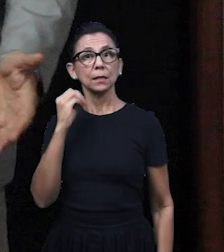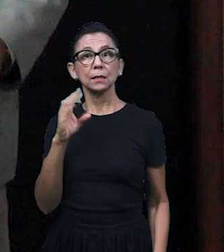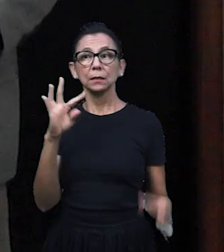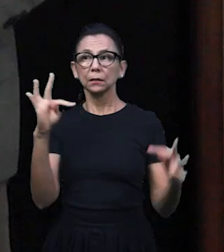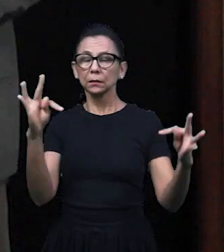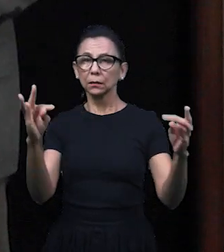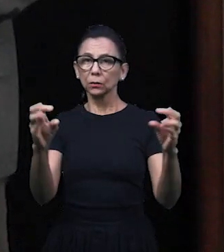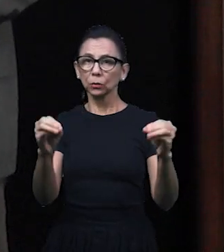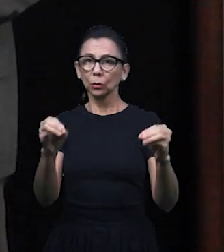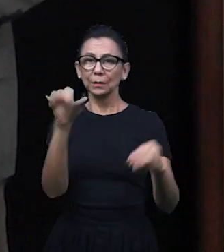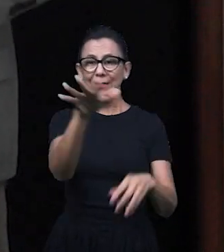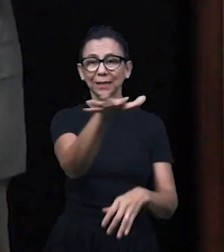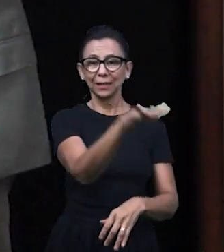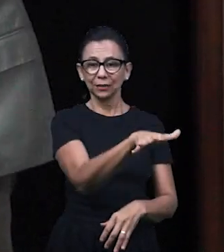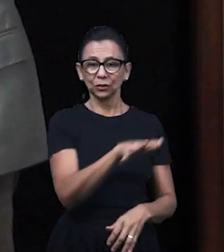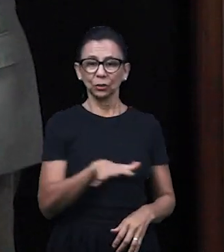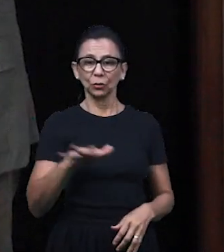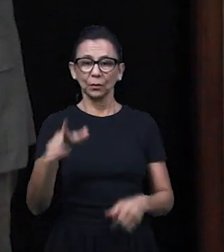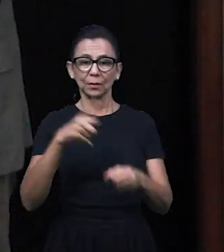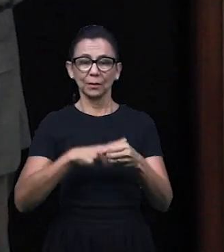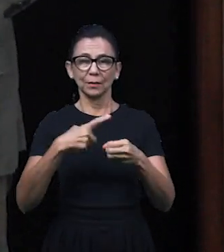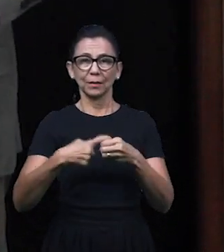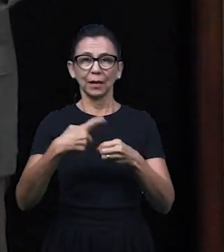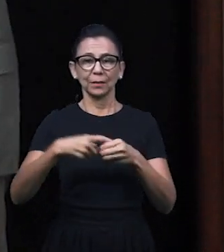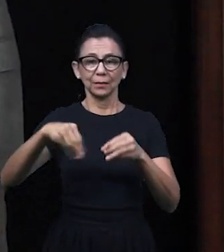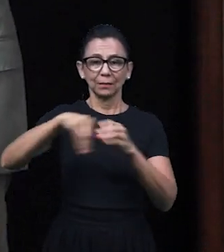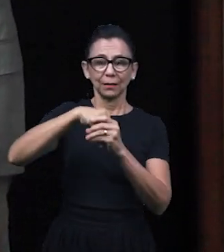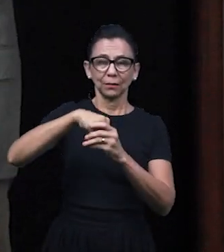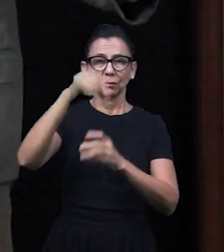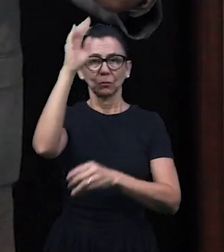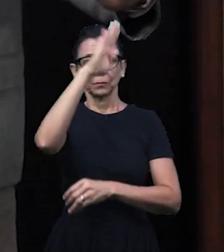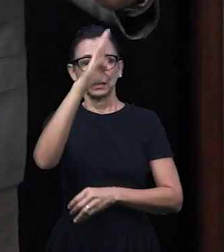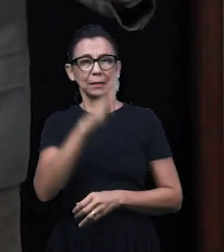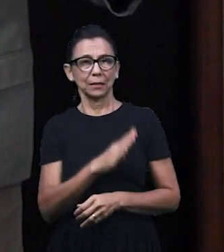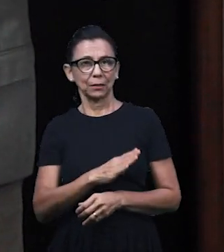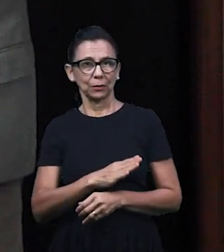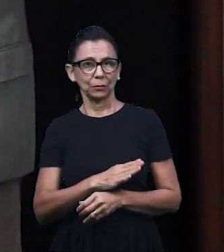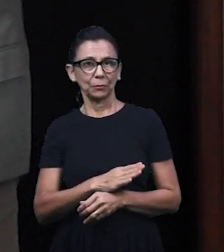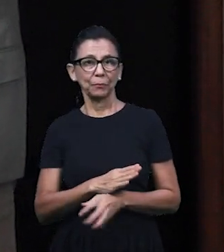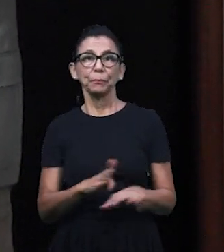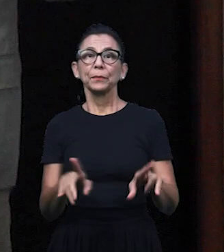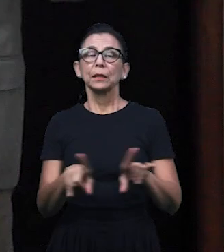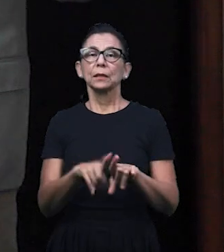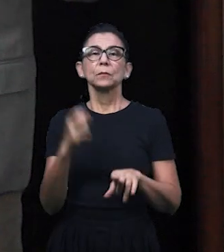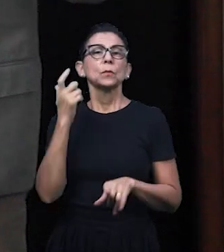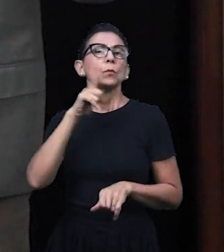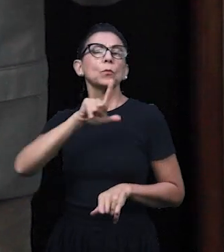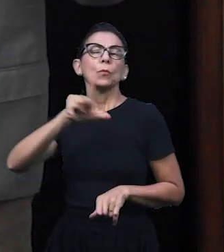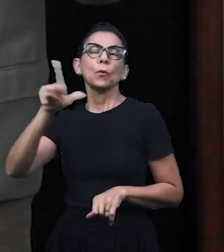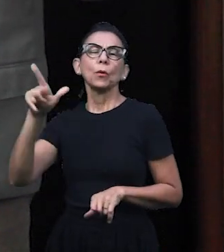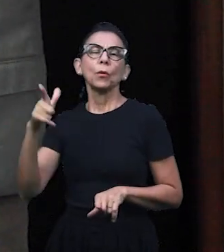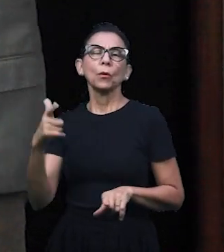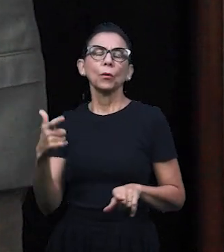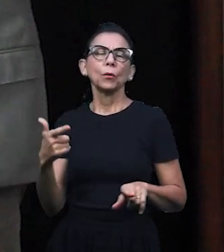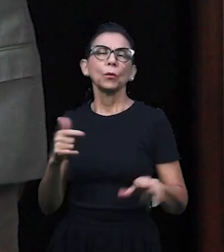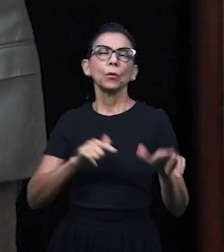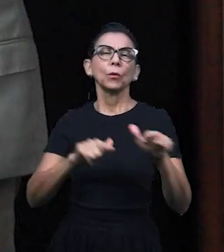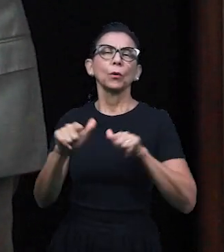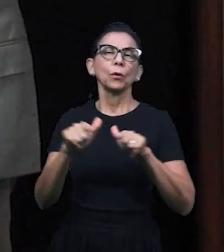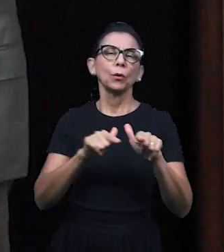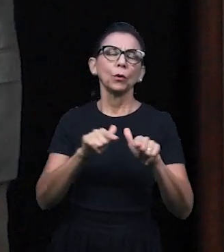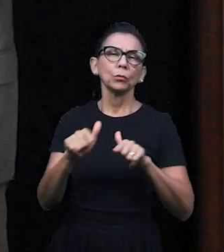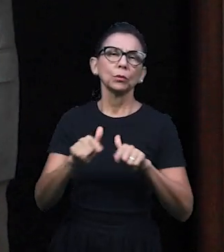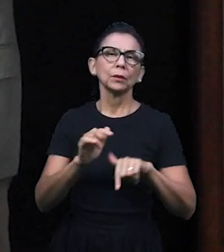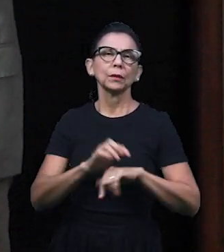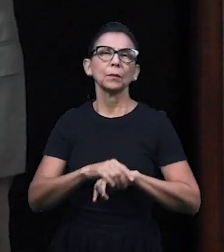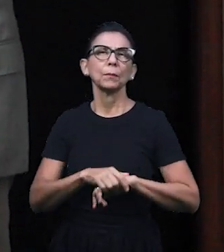todas as cidades do Brasil, o trabalho do Evangelho Sem Fronteiras. Um outro trabalho que é menos visível por conta de ter muito